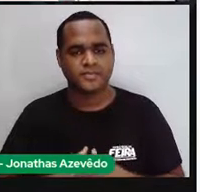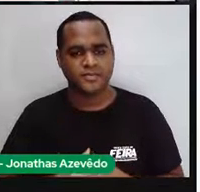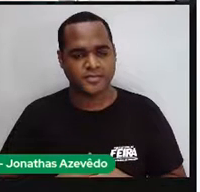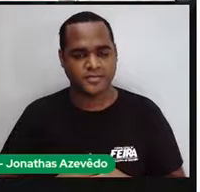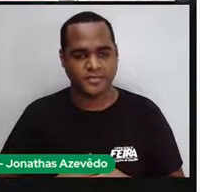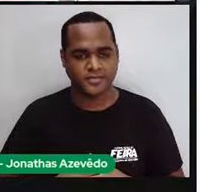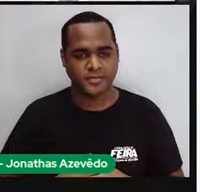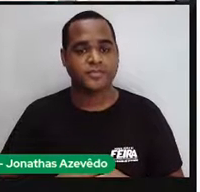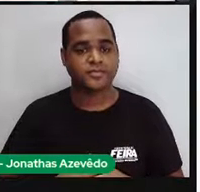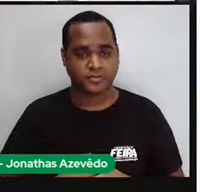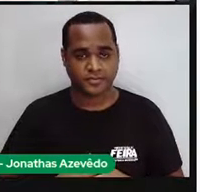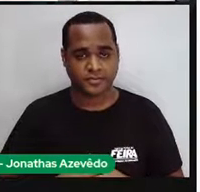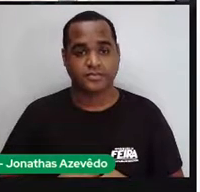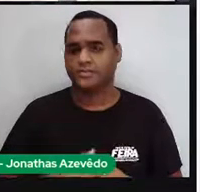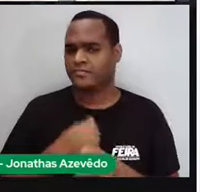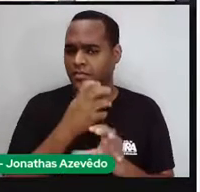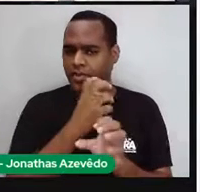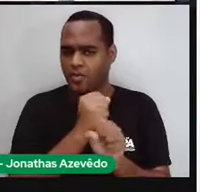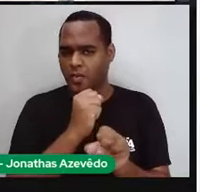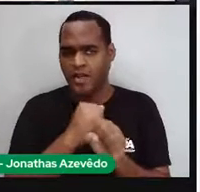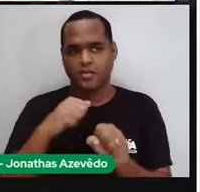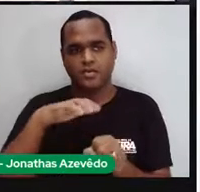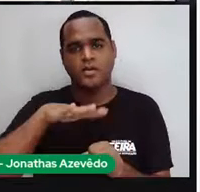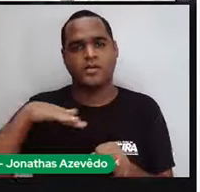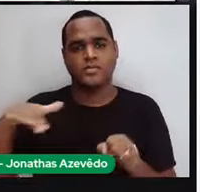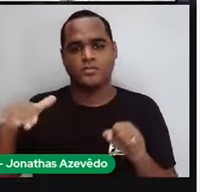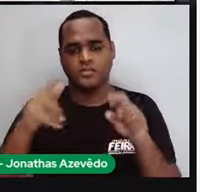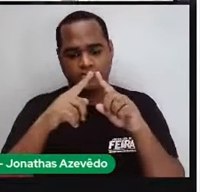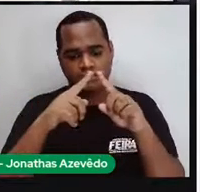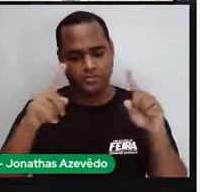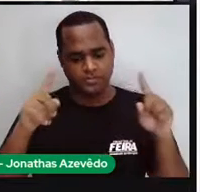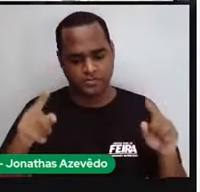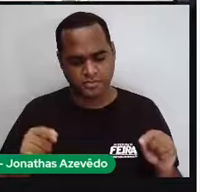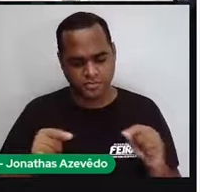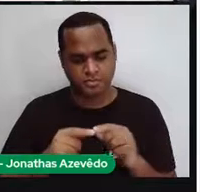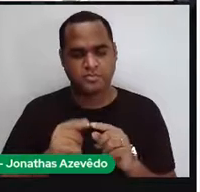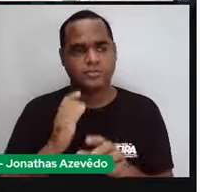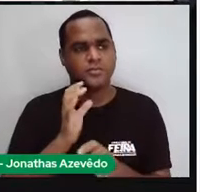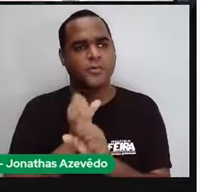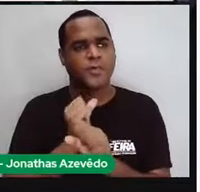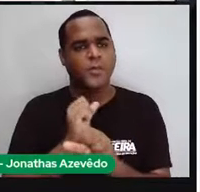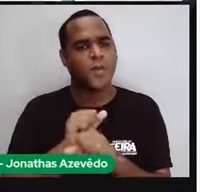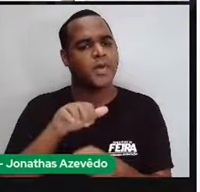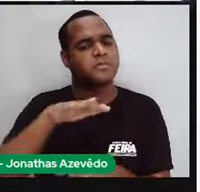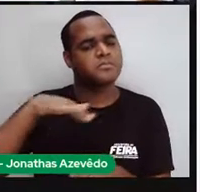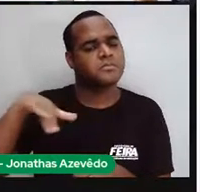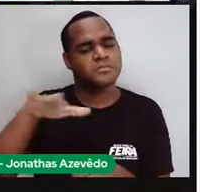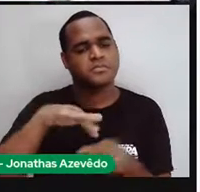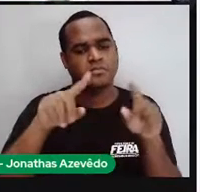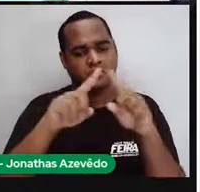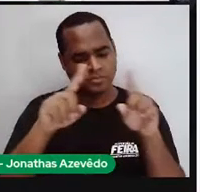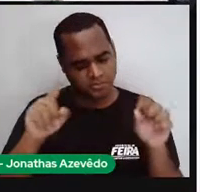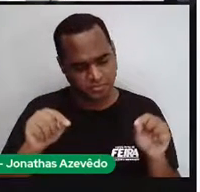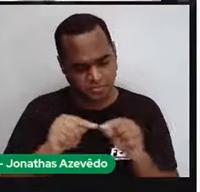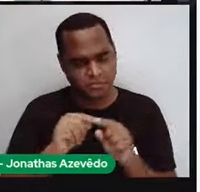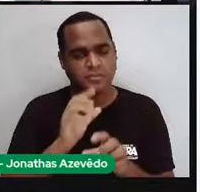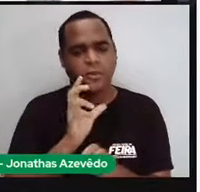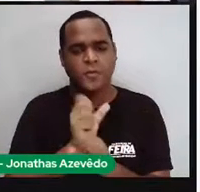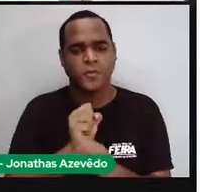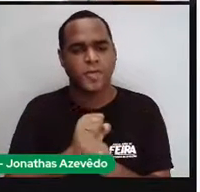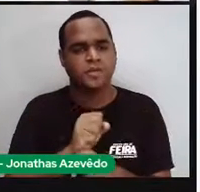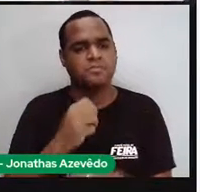dessa frente do cartão esse cartão tem formato quadrado qual é a área desse